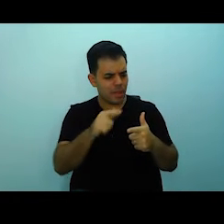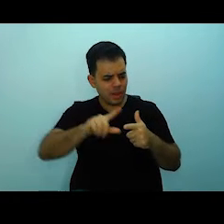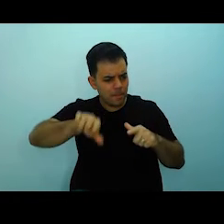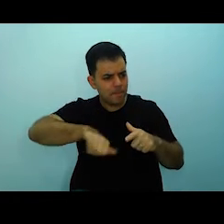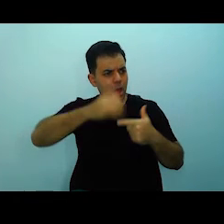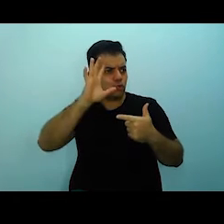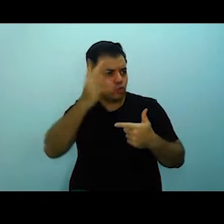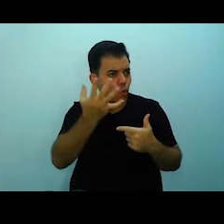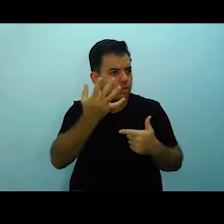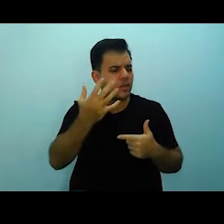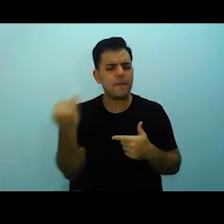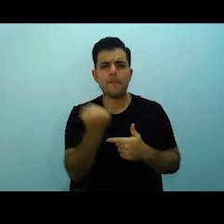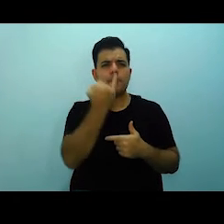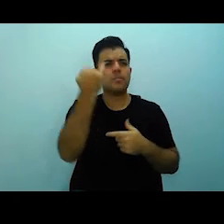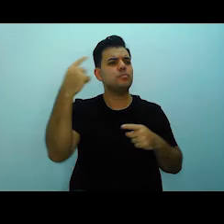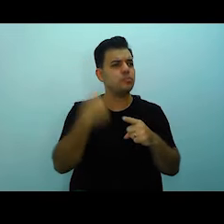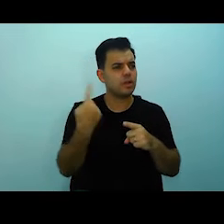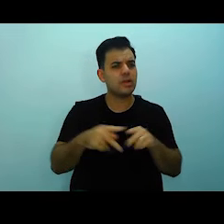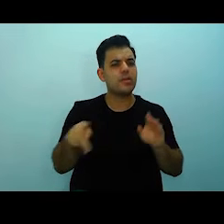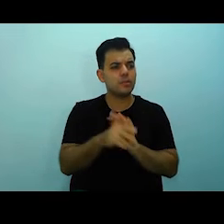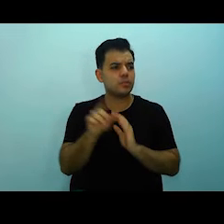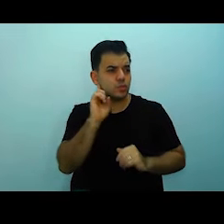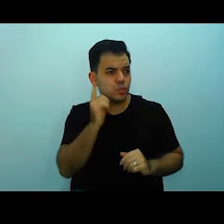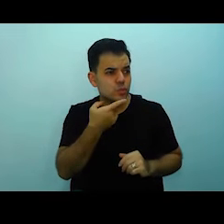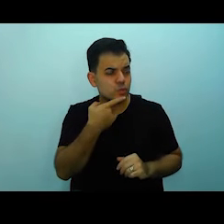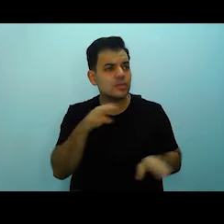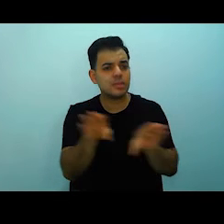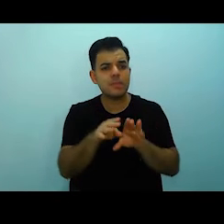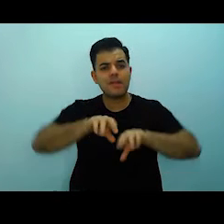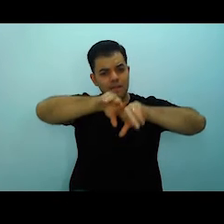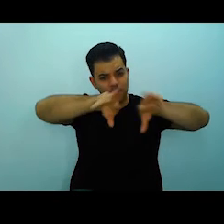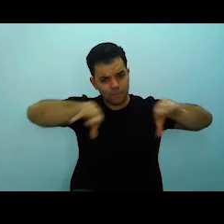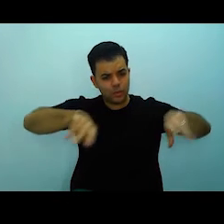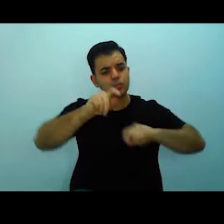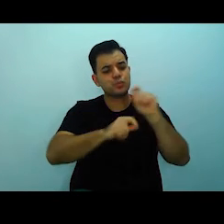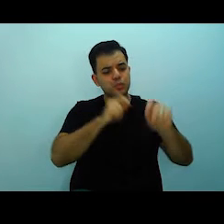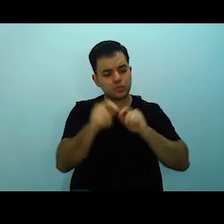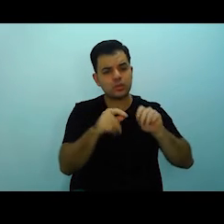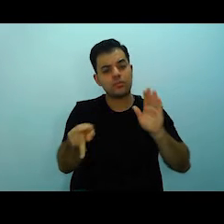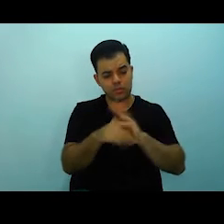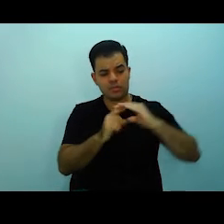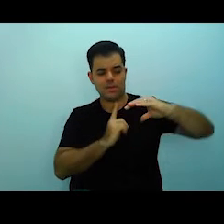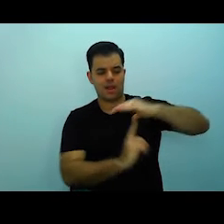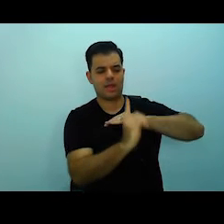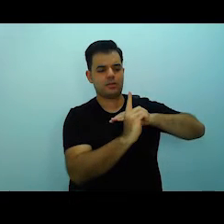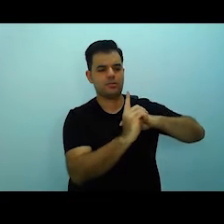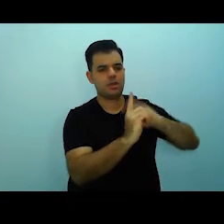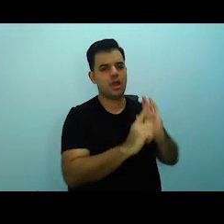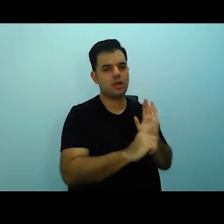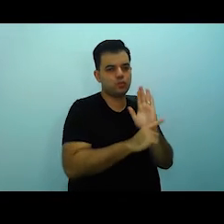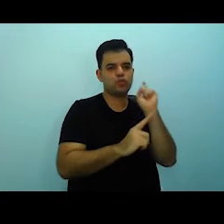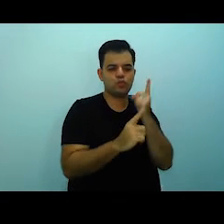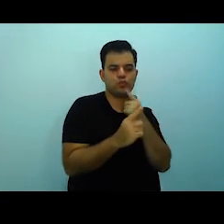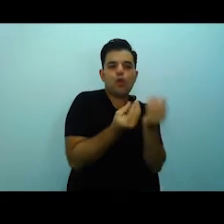problema do ponto de vista da pessoa surda e do ponto de vista do negócio, no caso, o cliente.